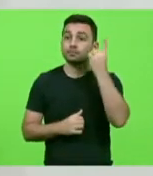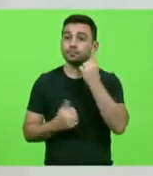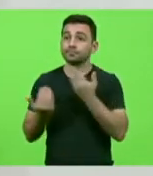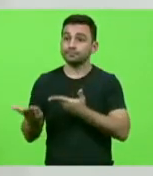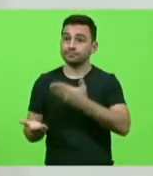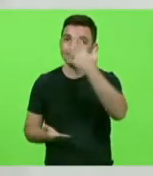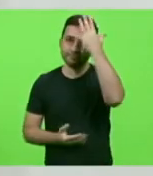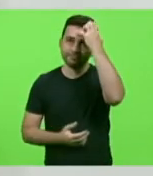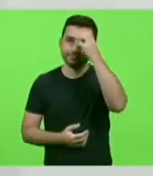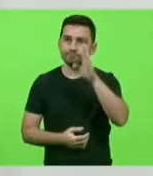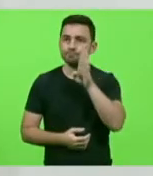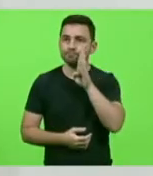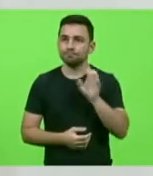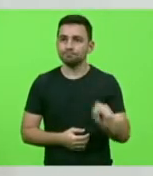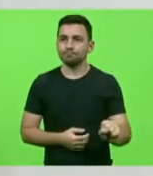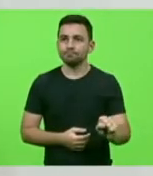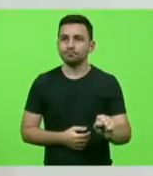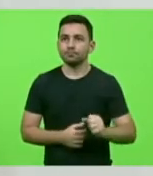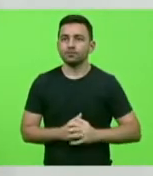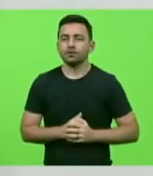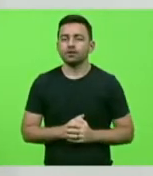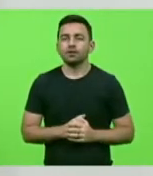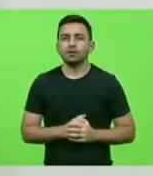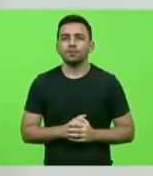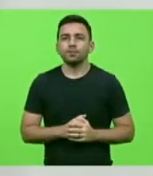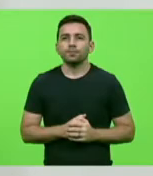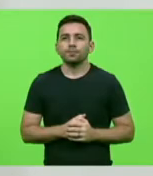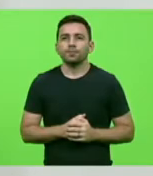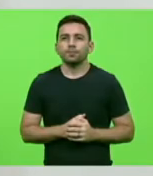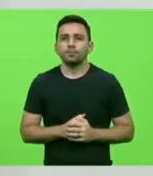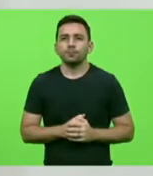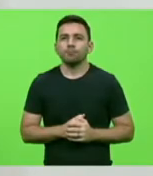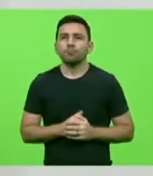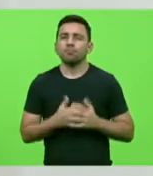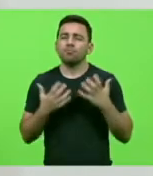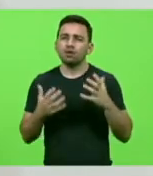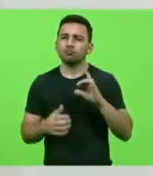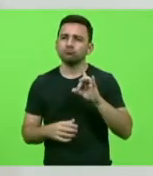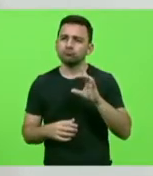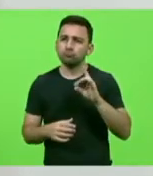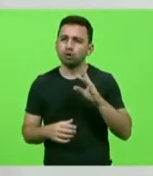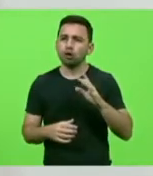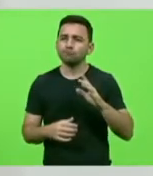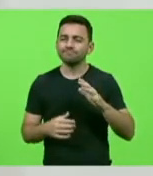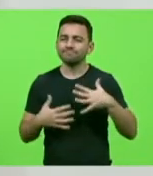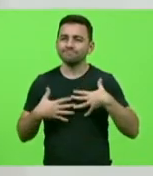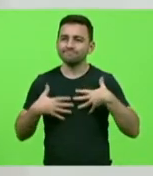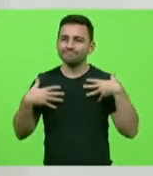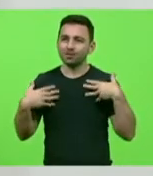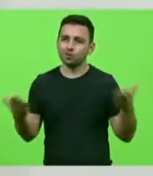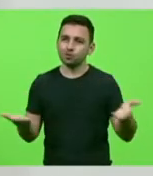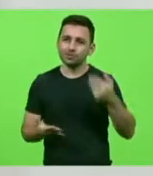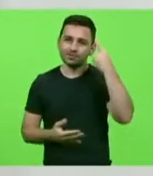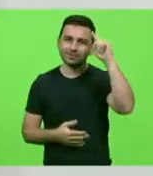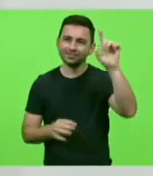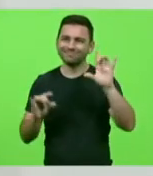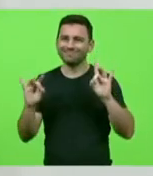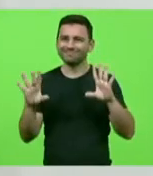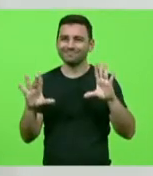Ismael, deputado Bruno. E só queria fazer uma homenagem nessa data